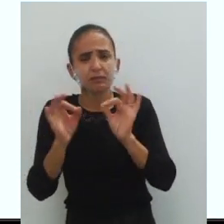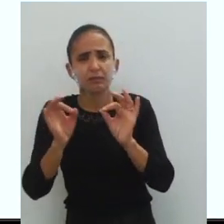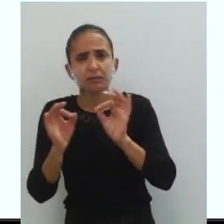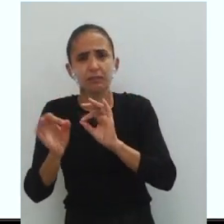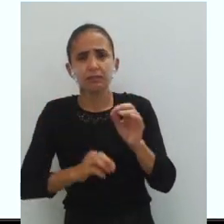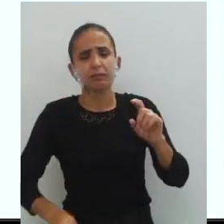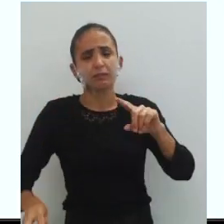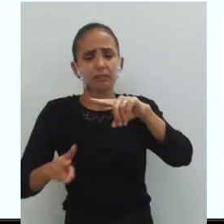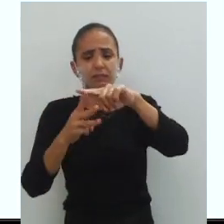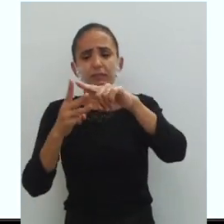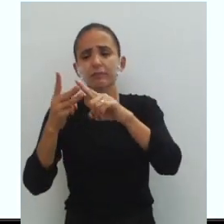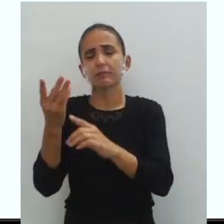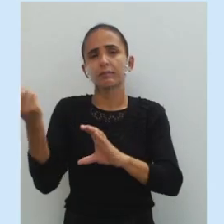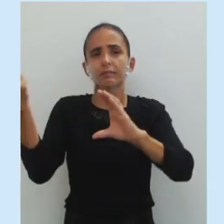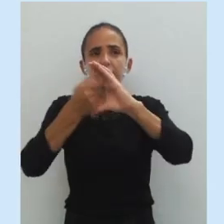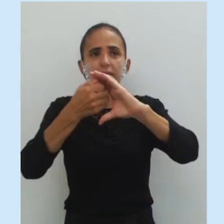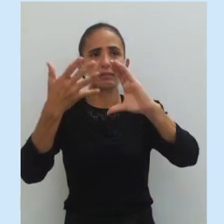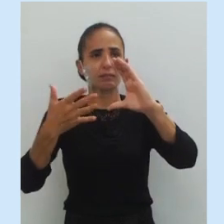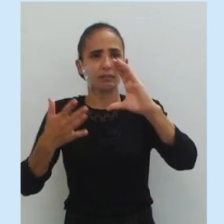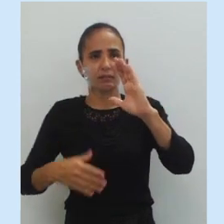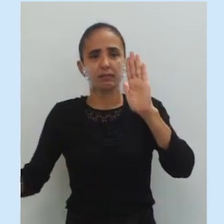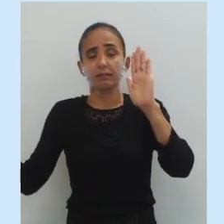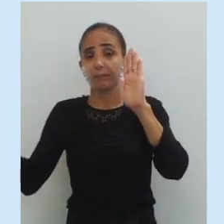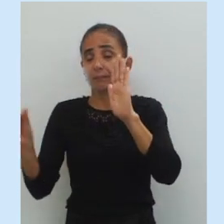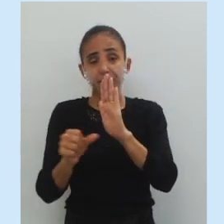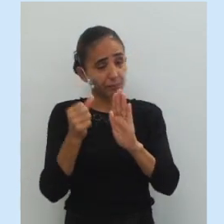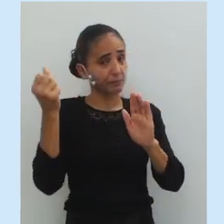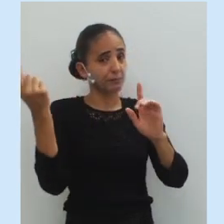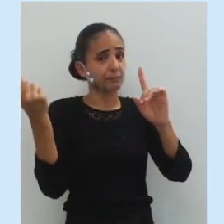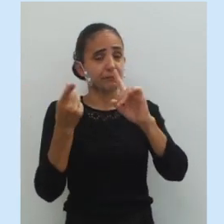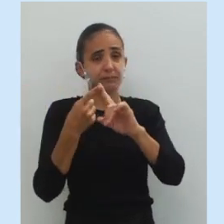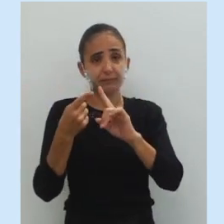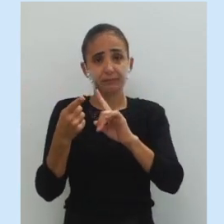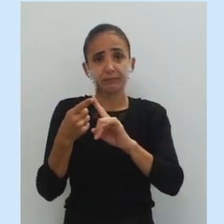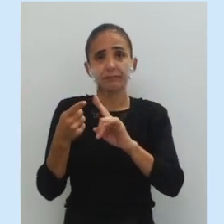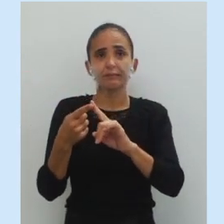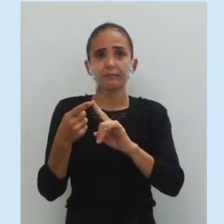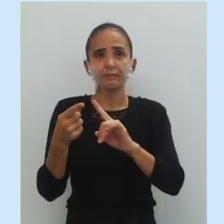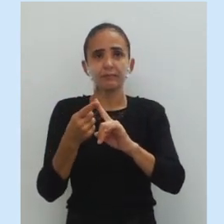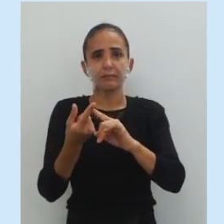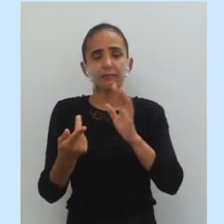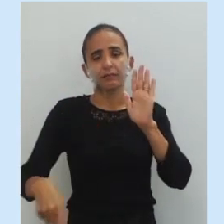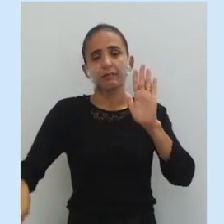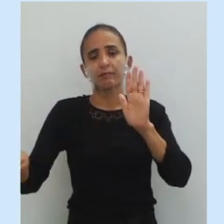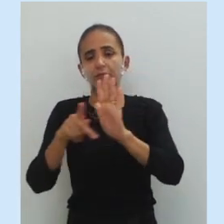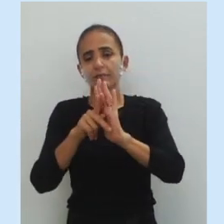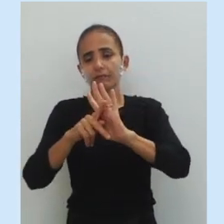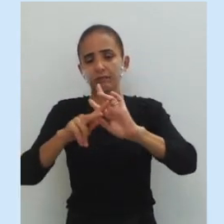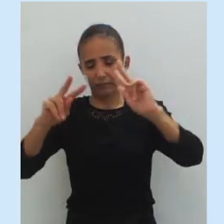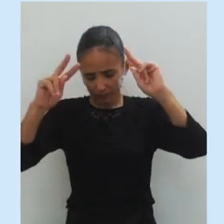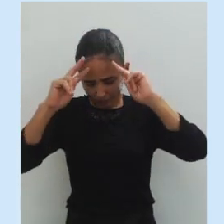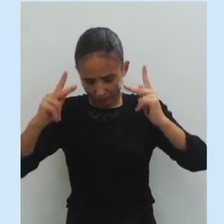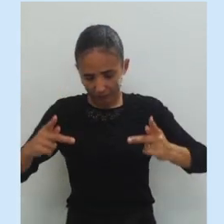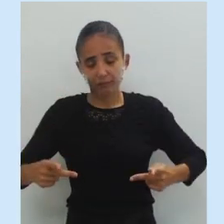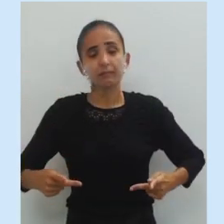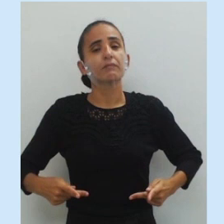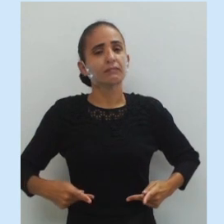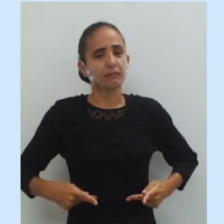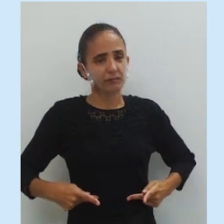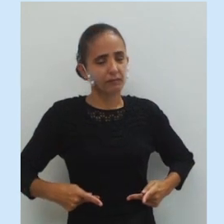três perspectivas. A primeira perspectiva é a perspectiva pessoal. Então,